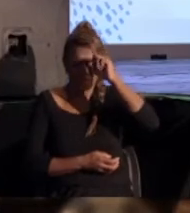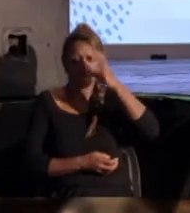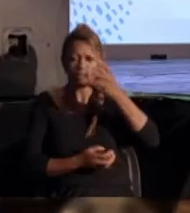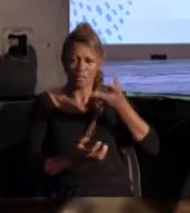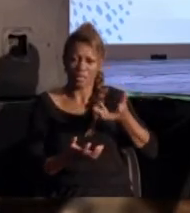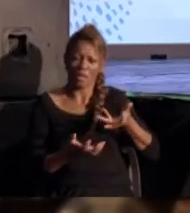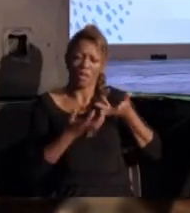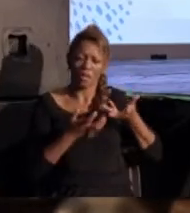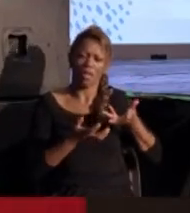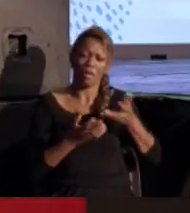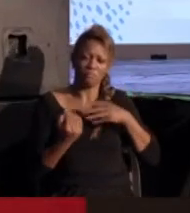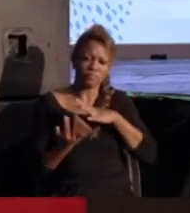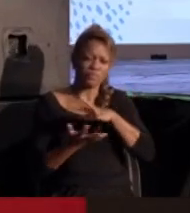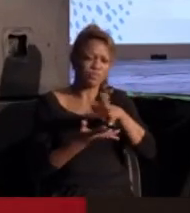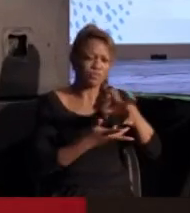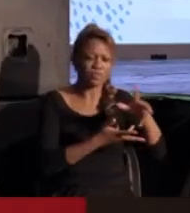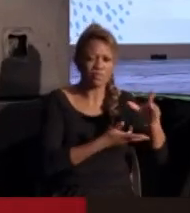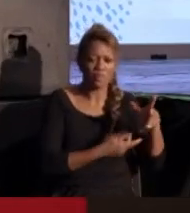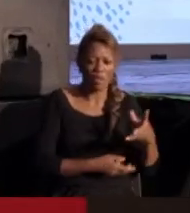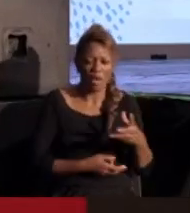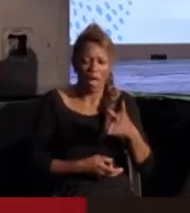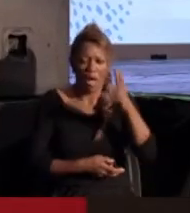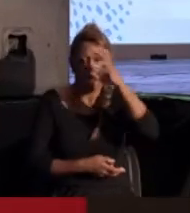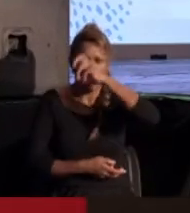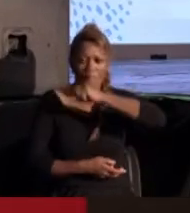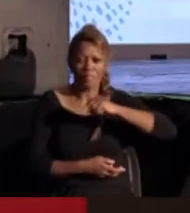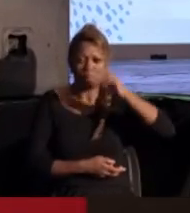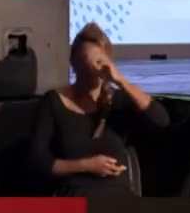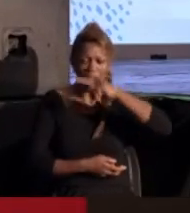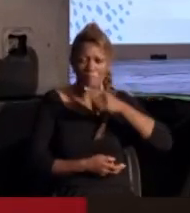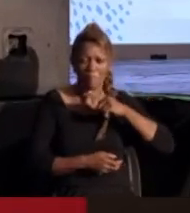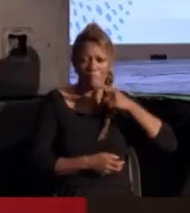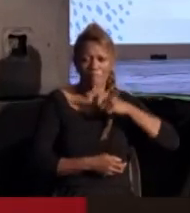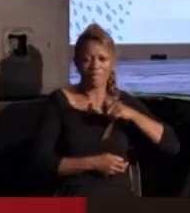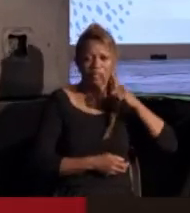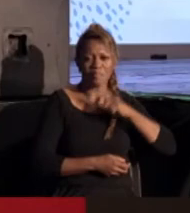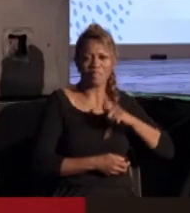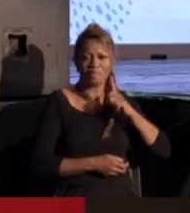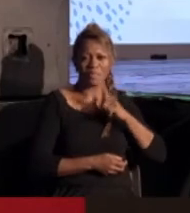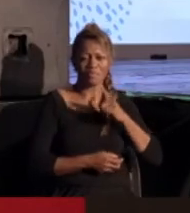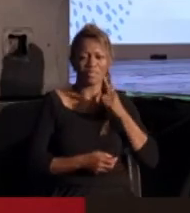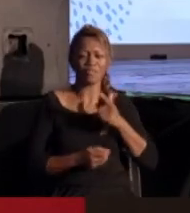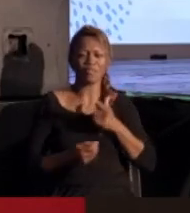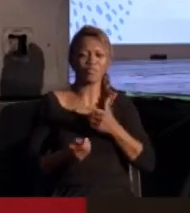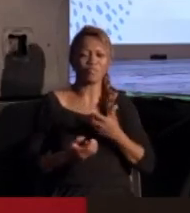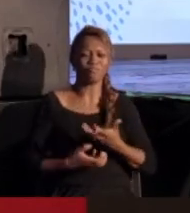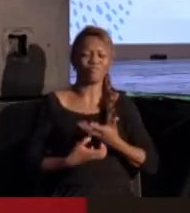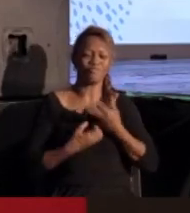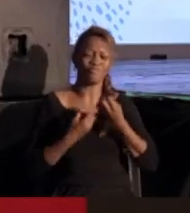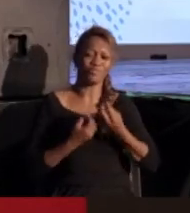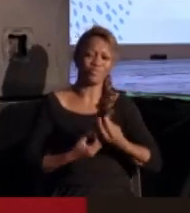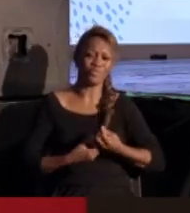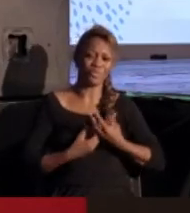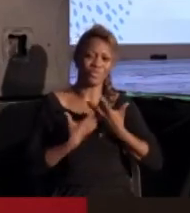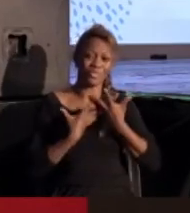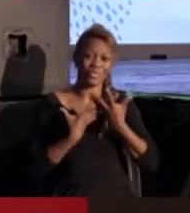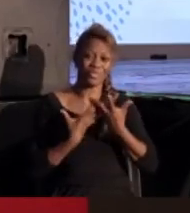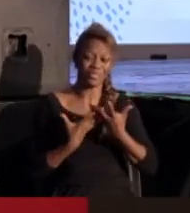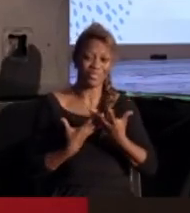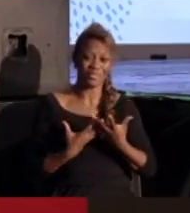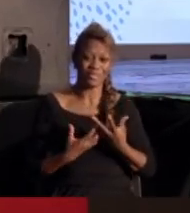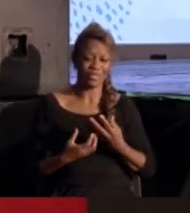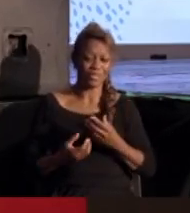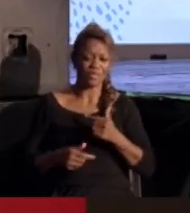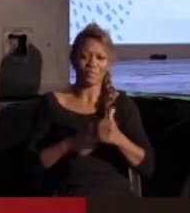que devora, ingere epistemologias, né, e devolve na forma poética. Então, esses